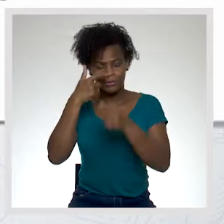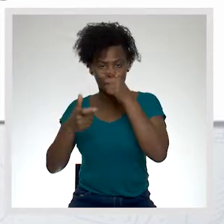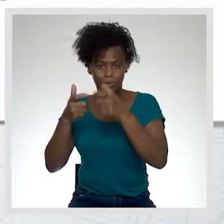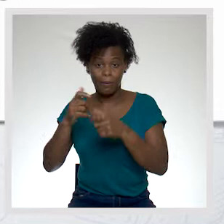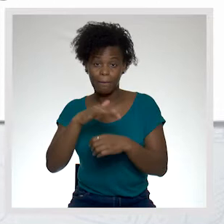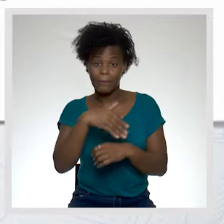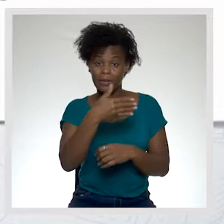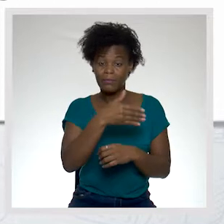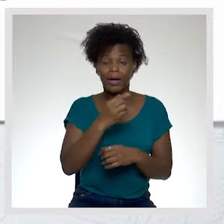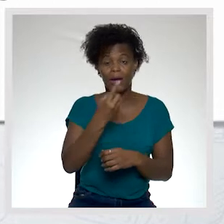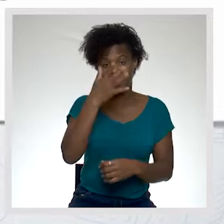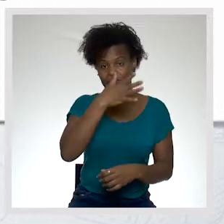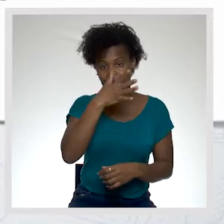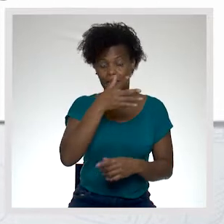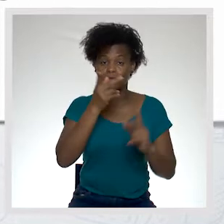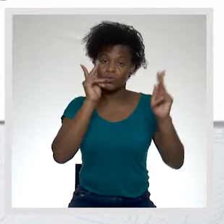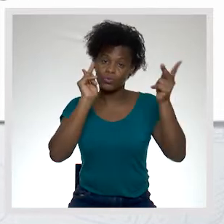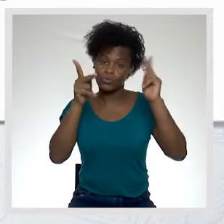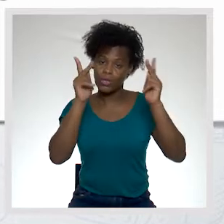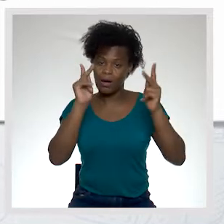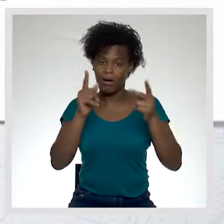principalmente para a atividade industrial.